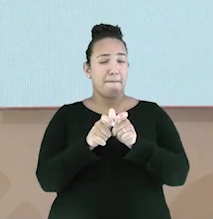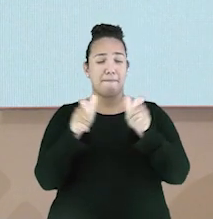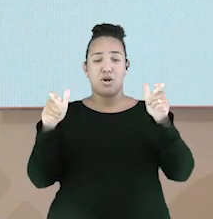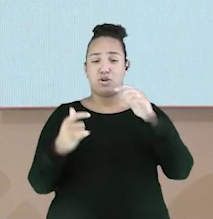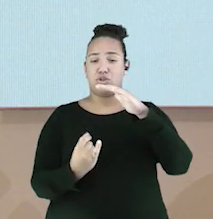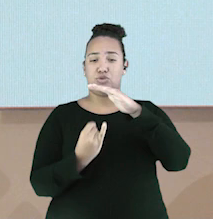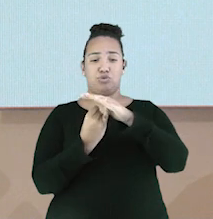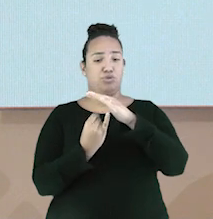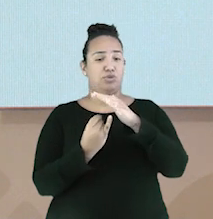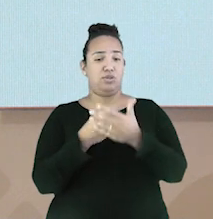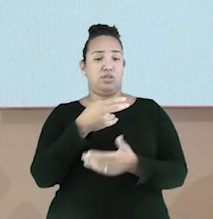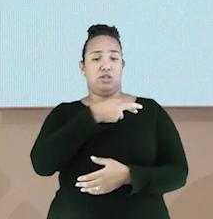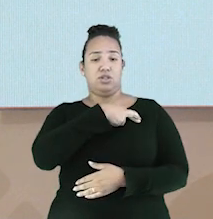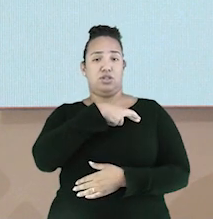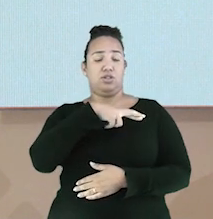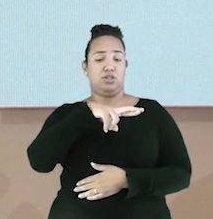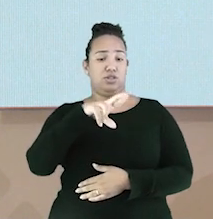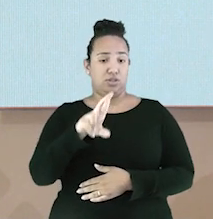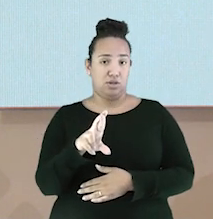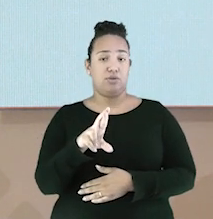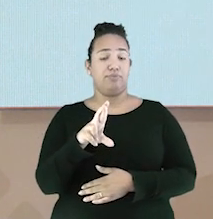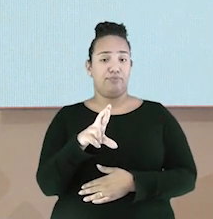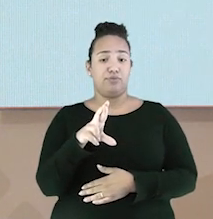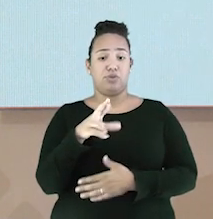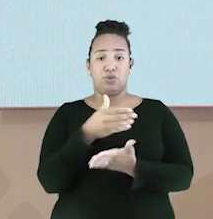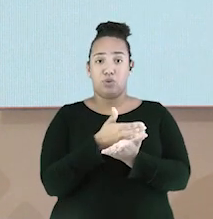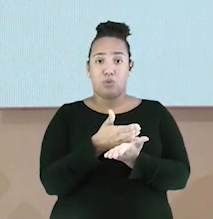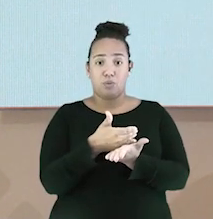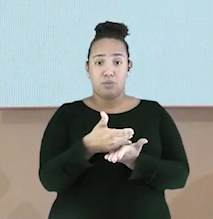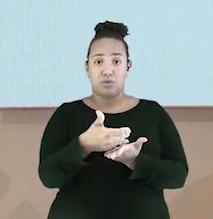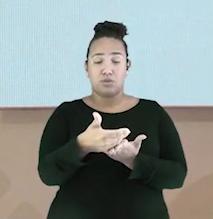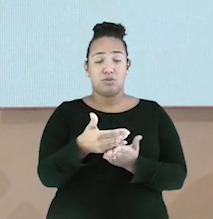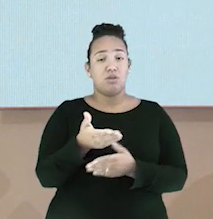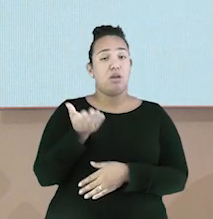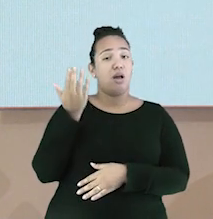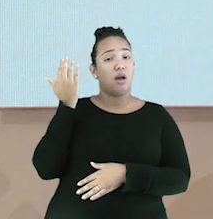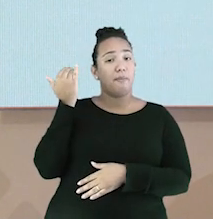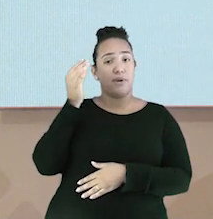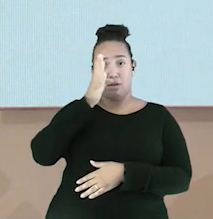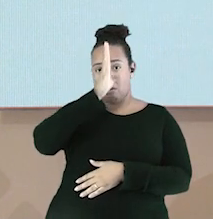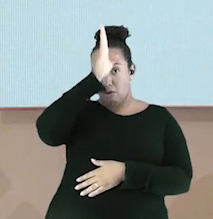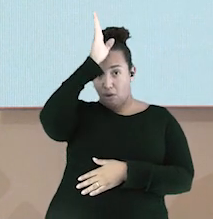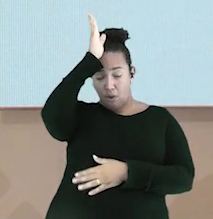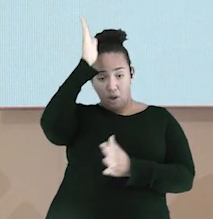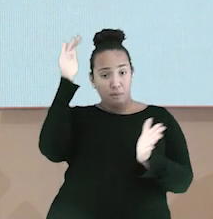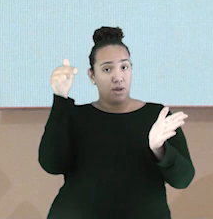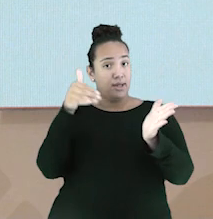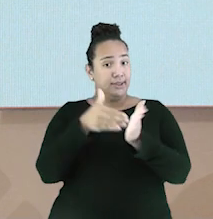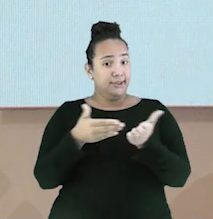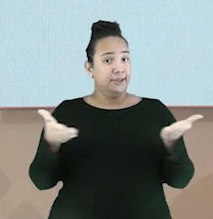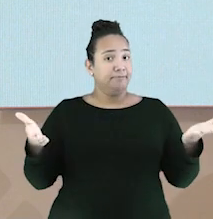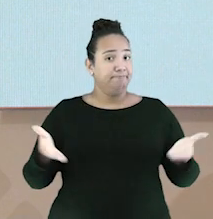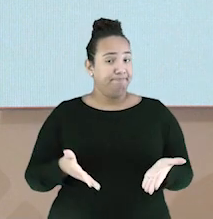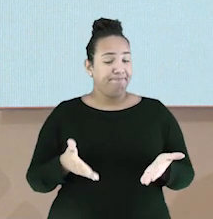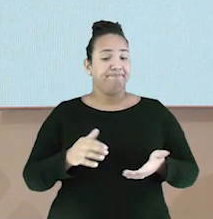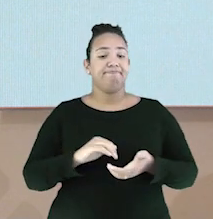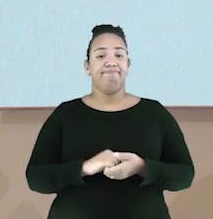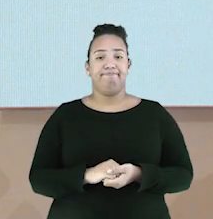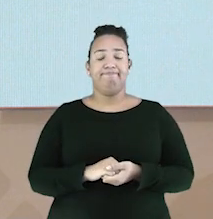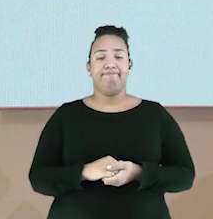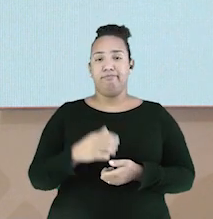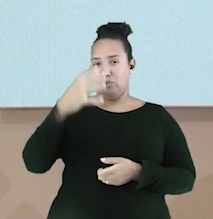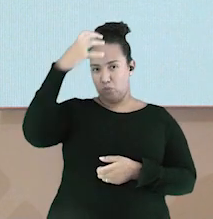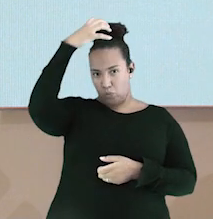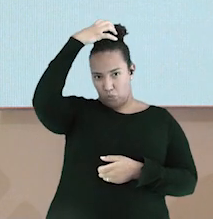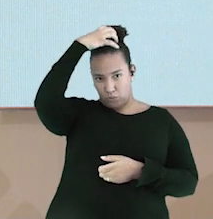e políticas da humanidade desde o seu surgimento na civilização romana até os dias atuais? Os reis